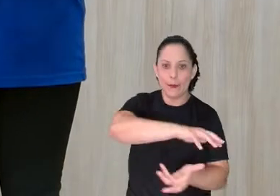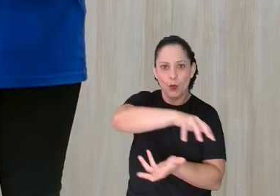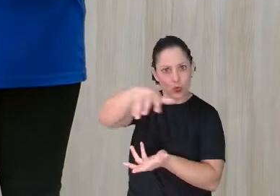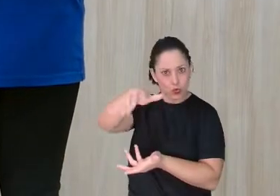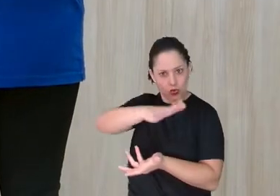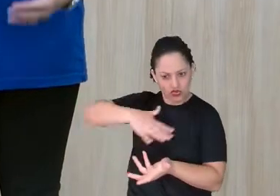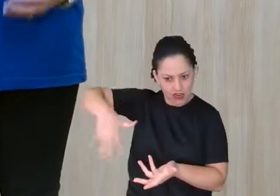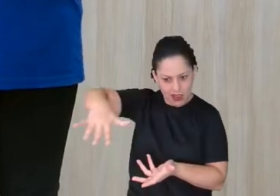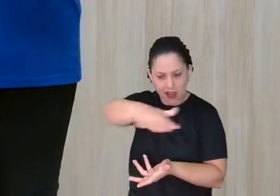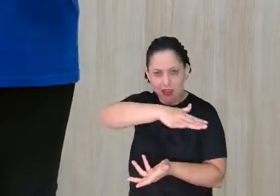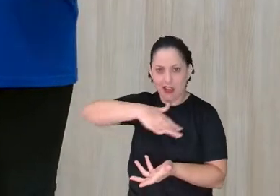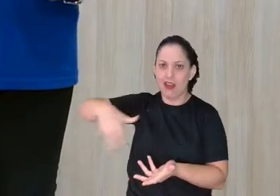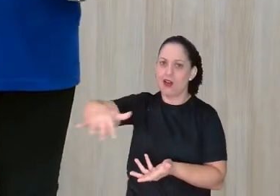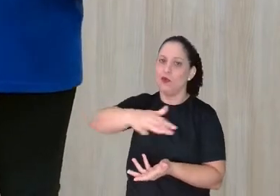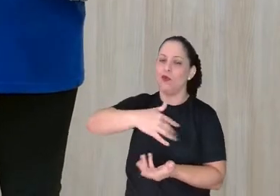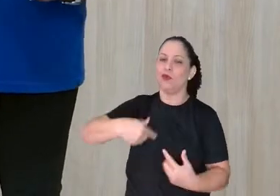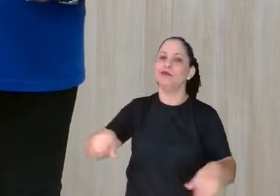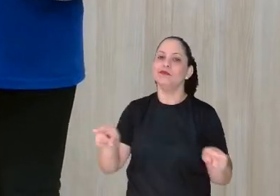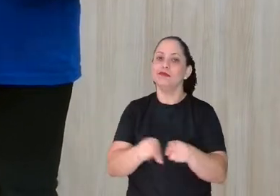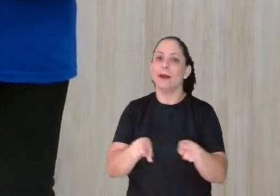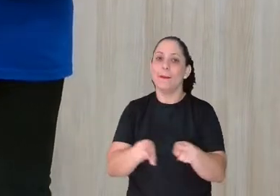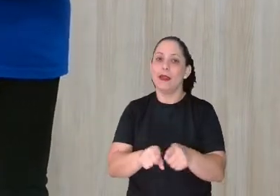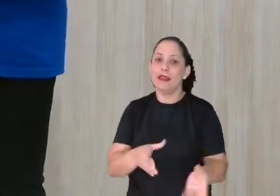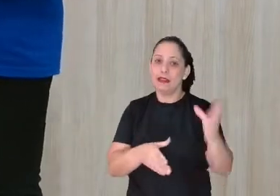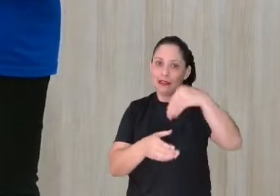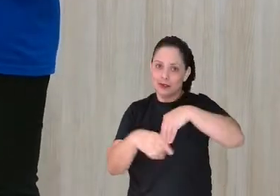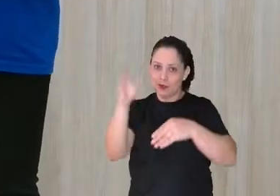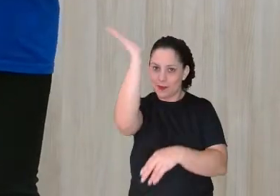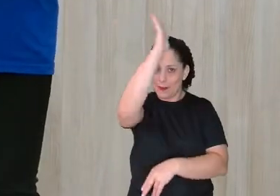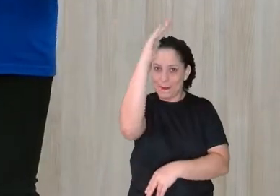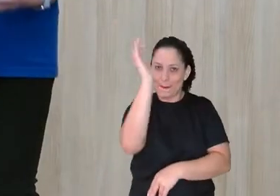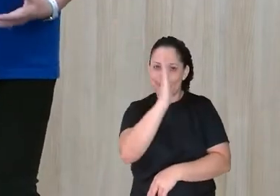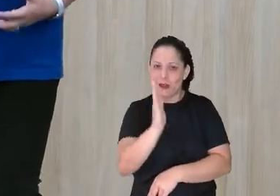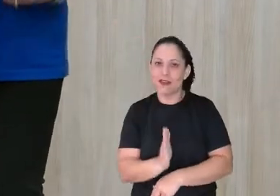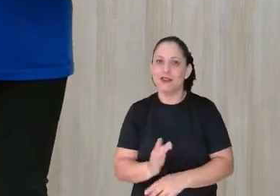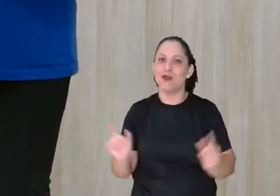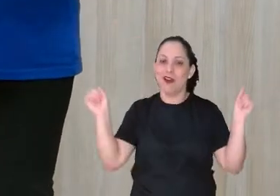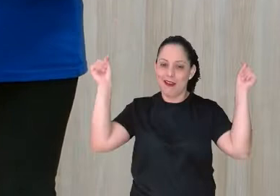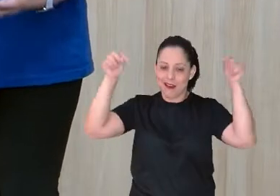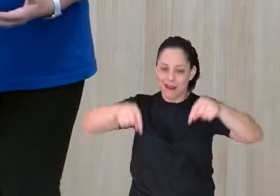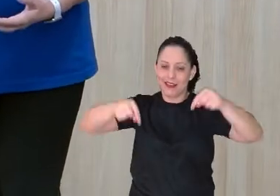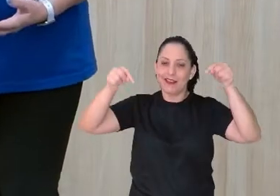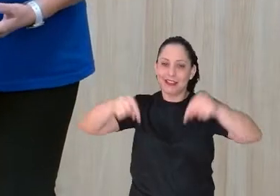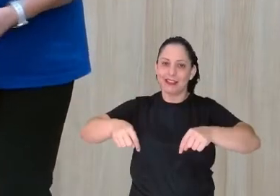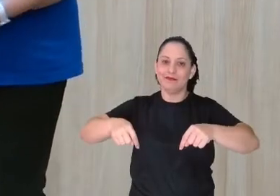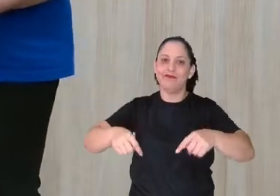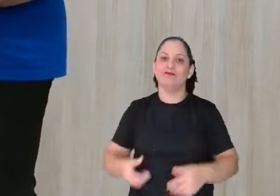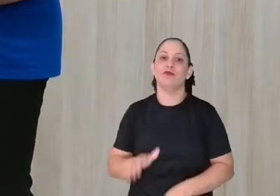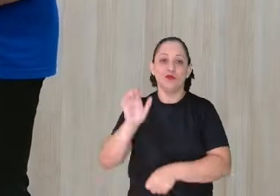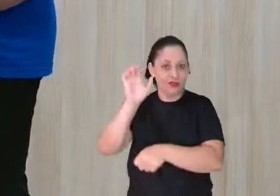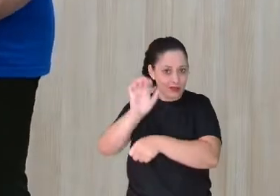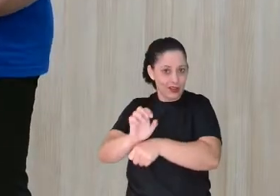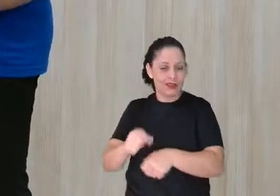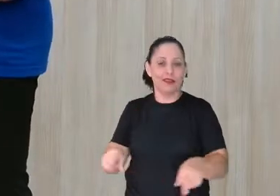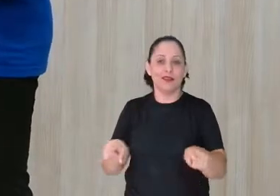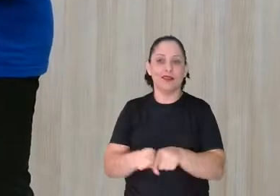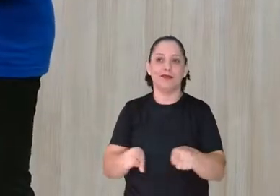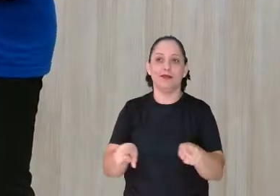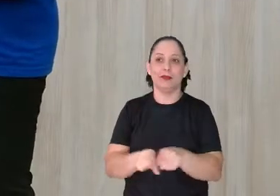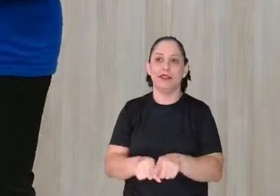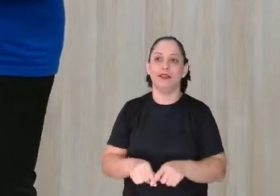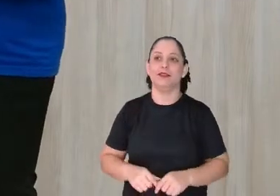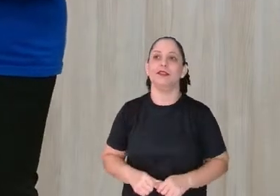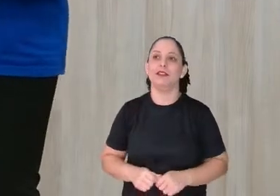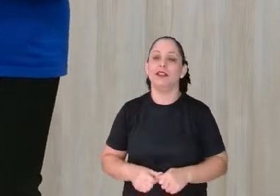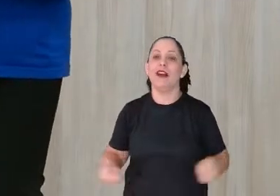e a nível também em relação ao nosso país, a nossa região, o nosso estado, né? E aqui